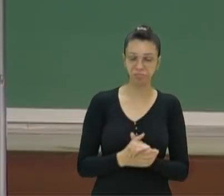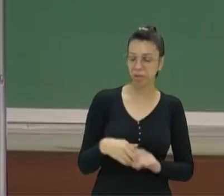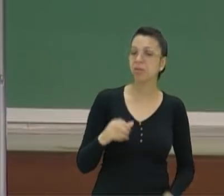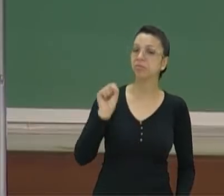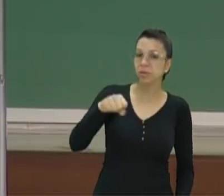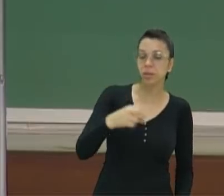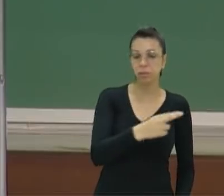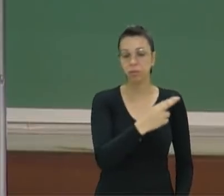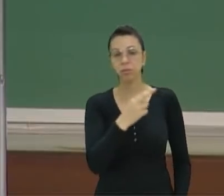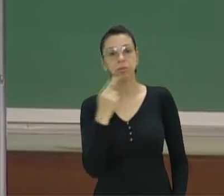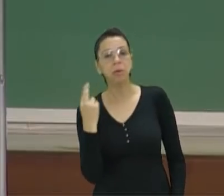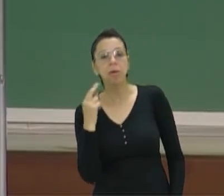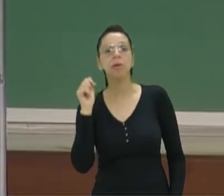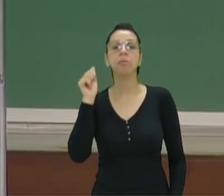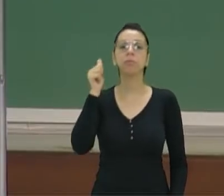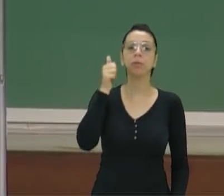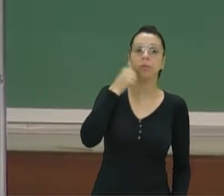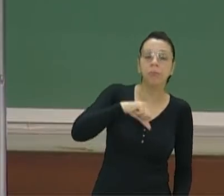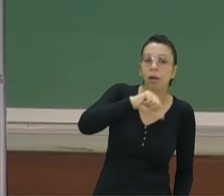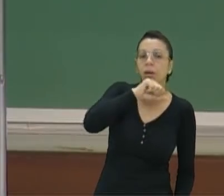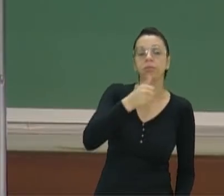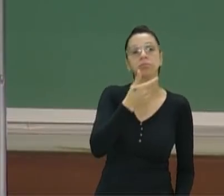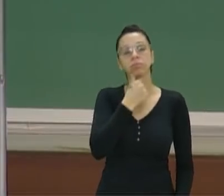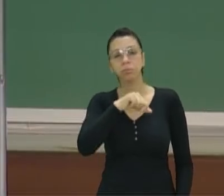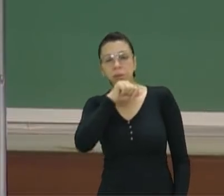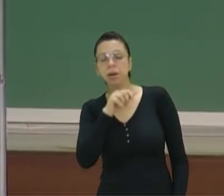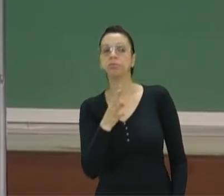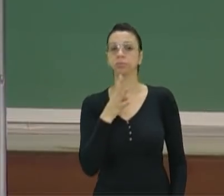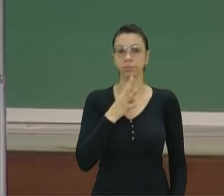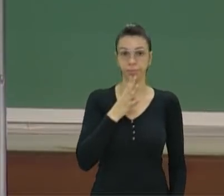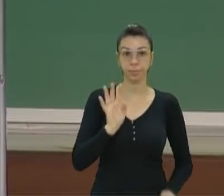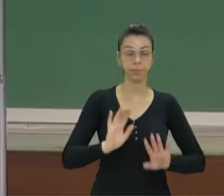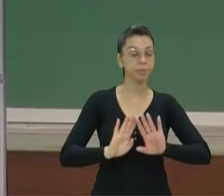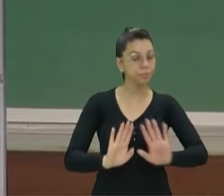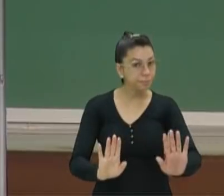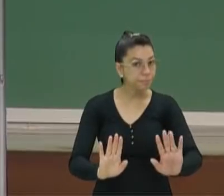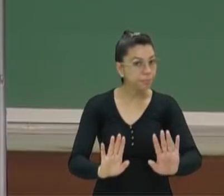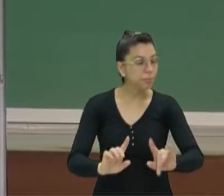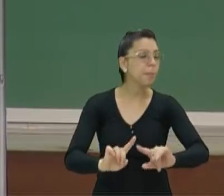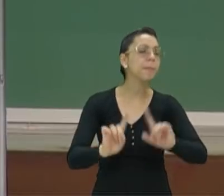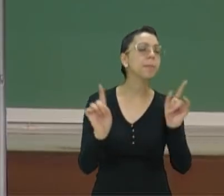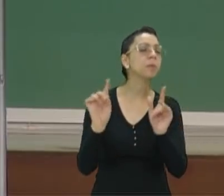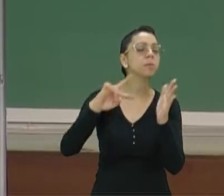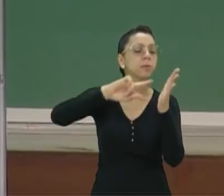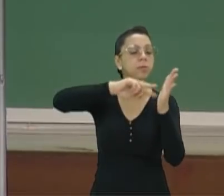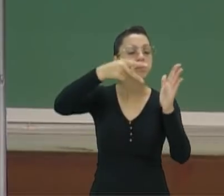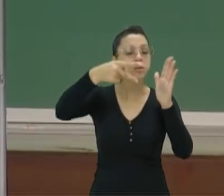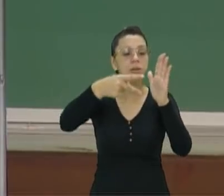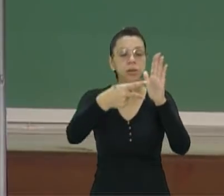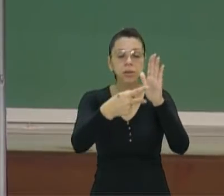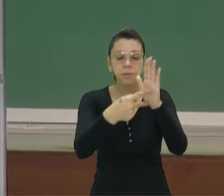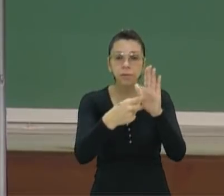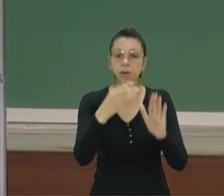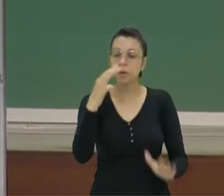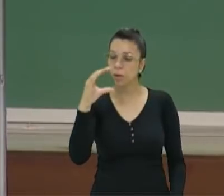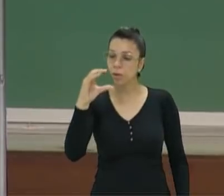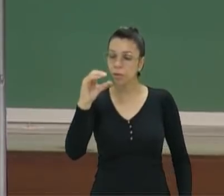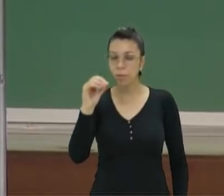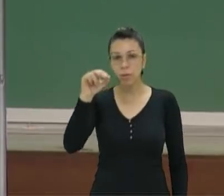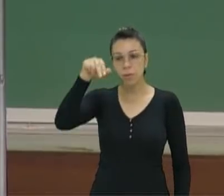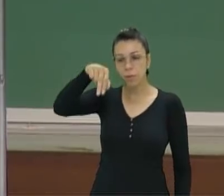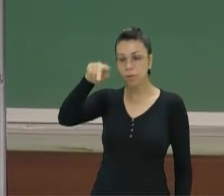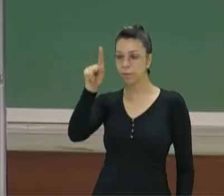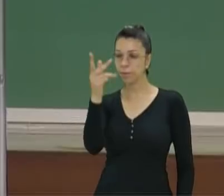conheço meu pai, conheço minha mãe, enfim. O que é conhecimento para você? Quando se fala